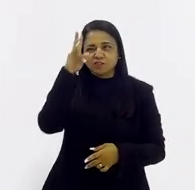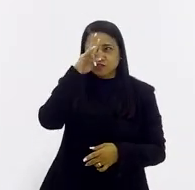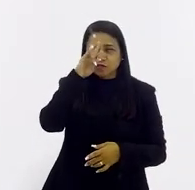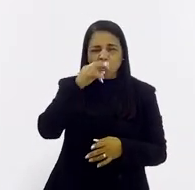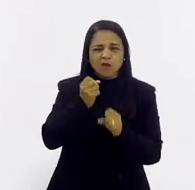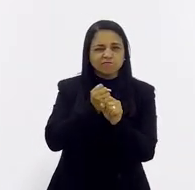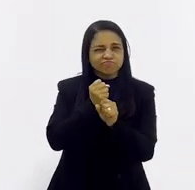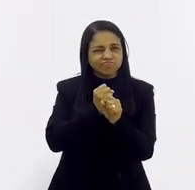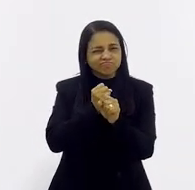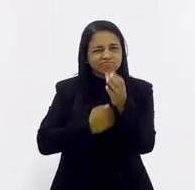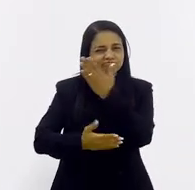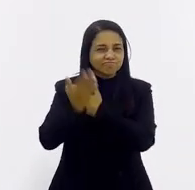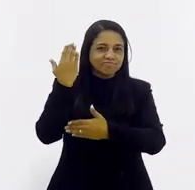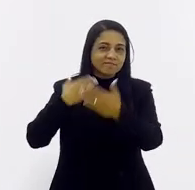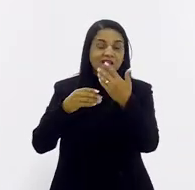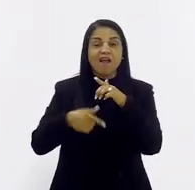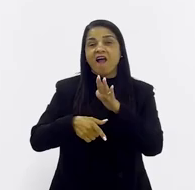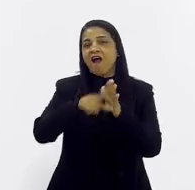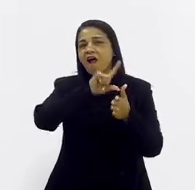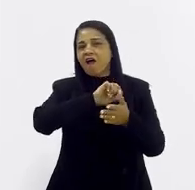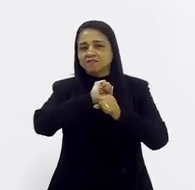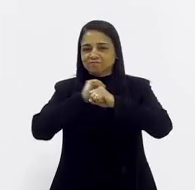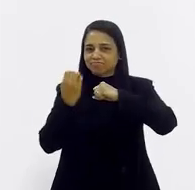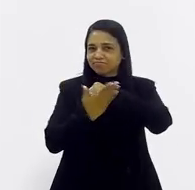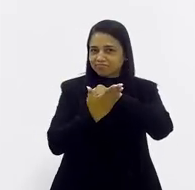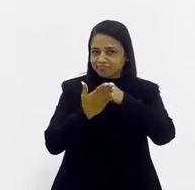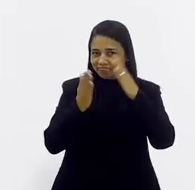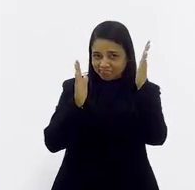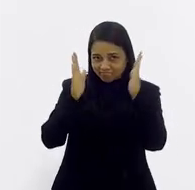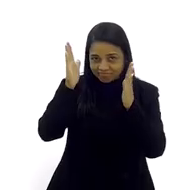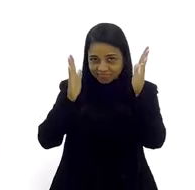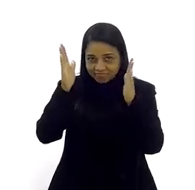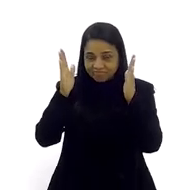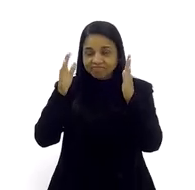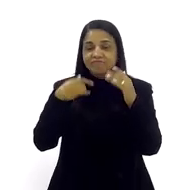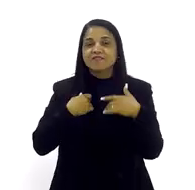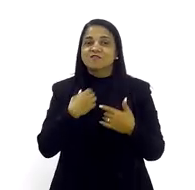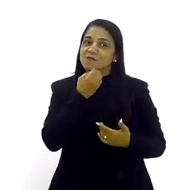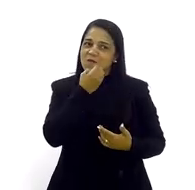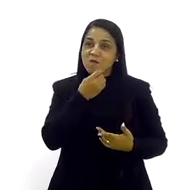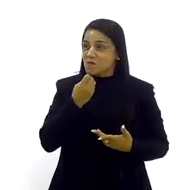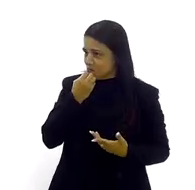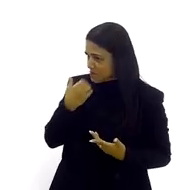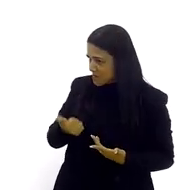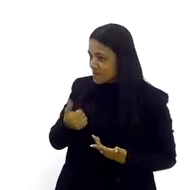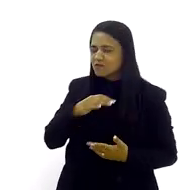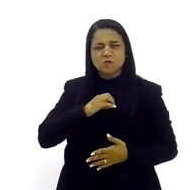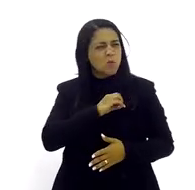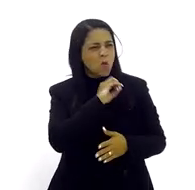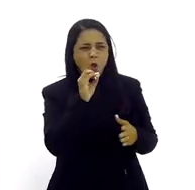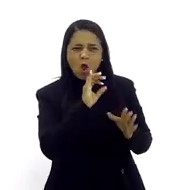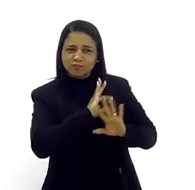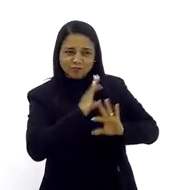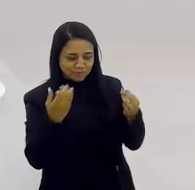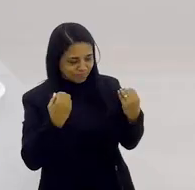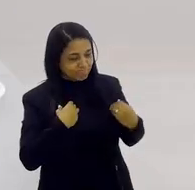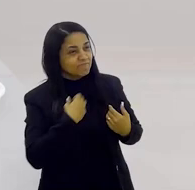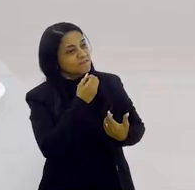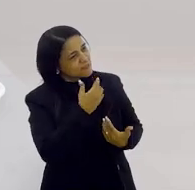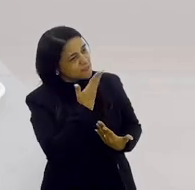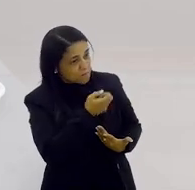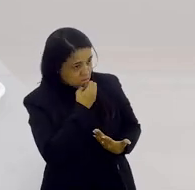é antiga foi antes da pandemia tudo bem Leandro tudo bem Tô ótimo e você como você tá